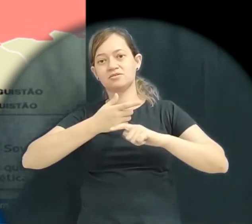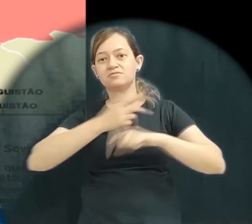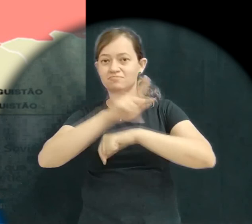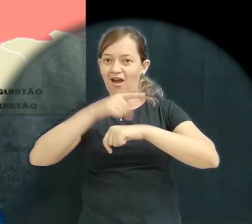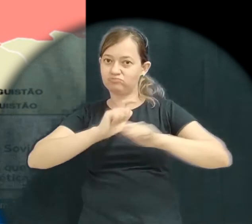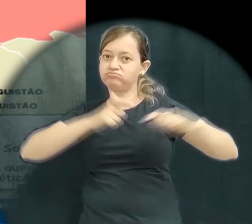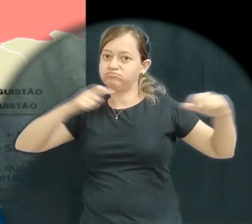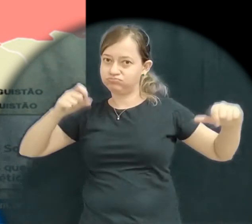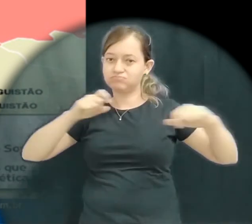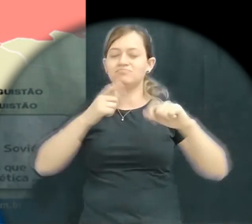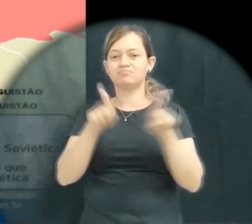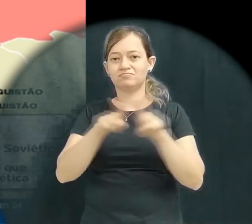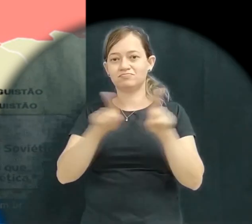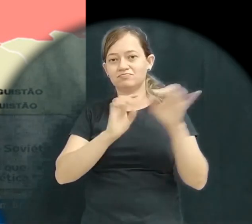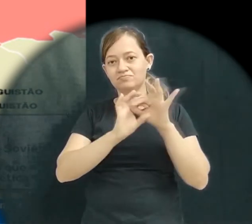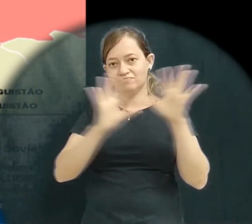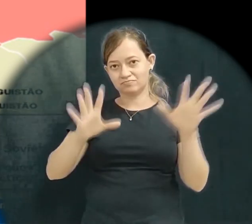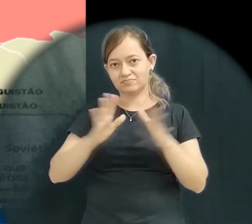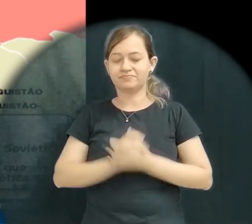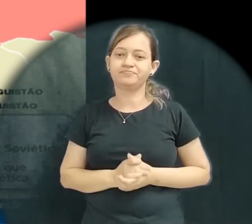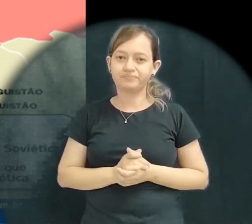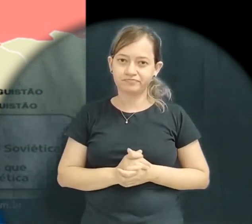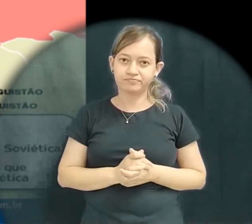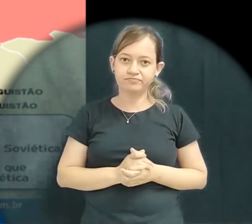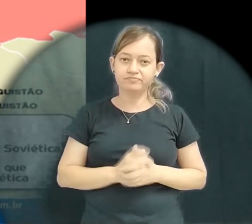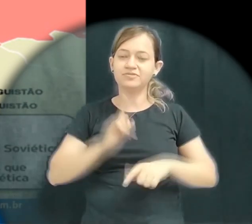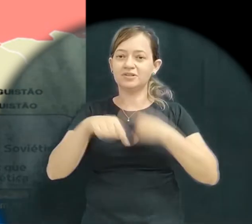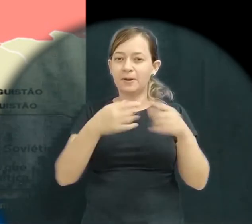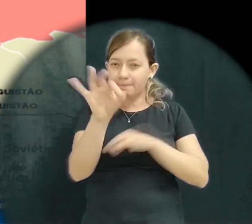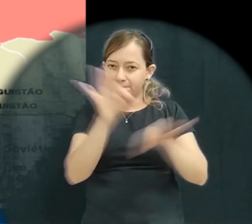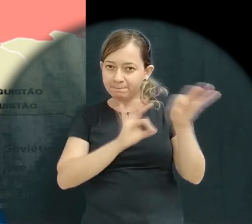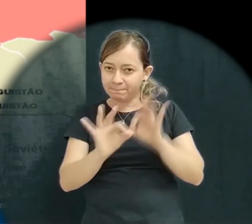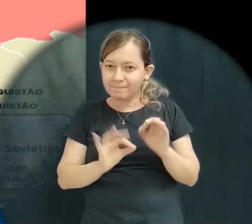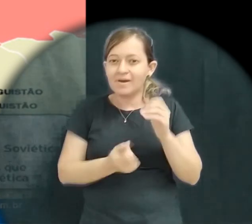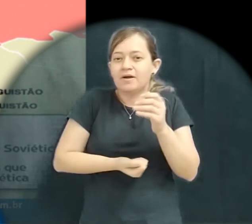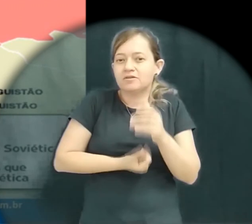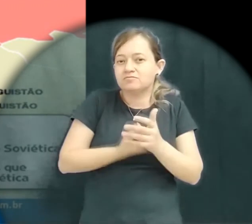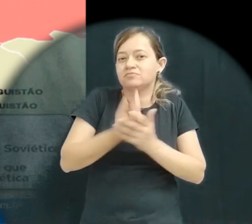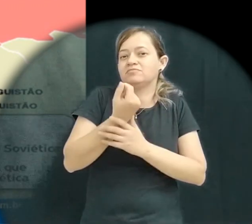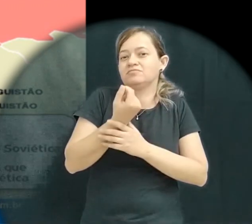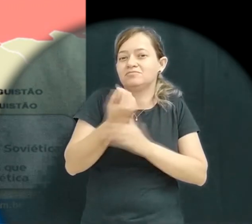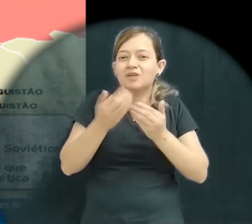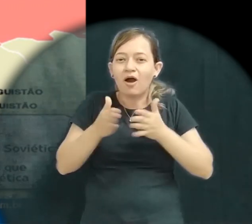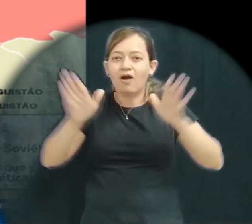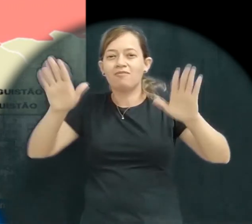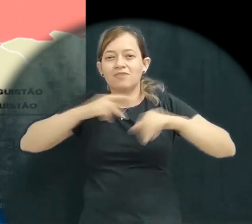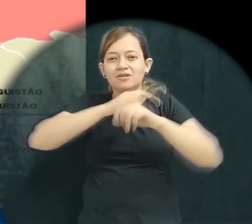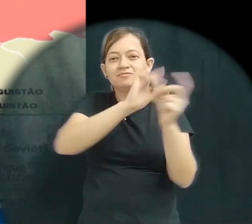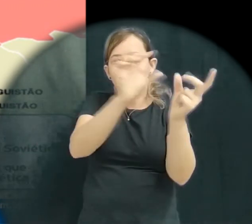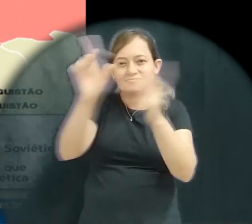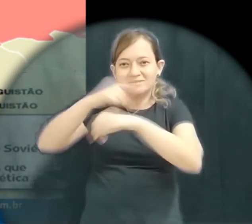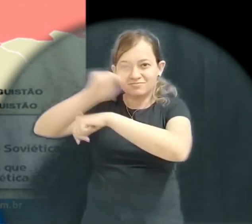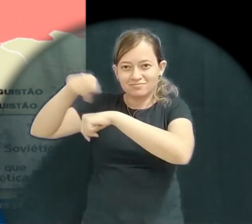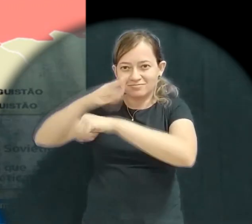país, sendo que todos eles declararam-se independentes e a partir daí começaram a reestruturar sua economia, abrindo para o mercado